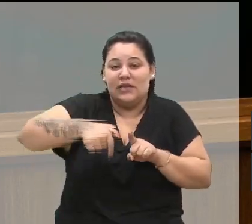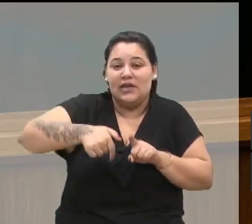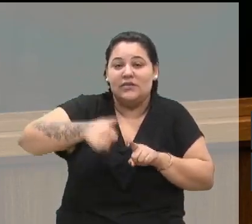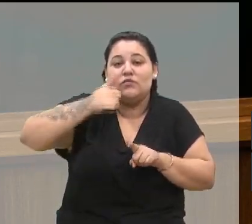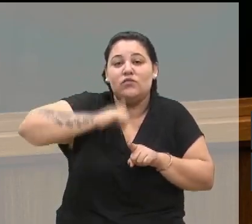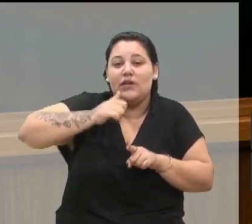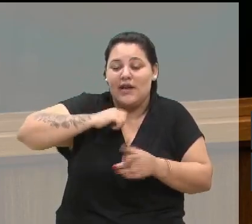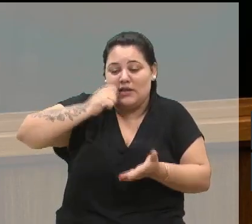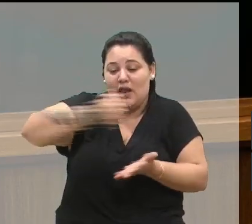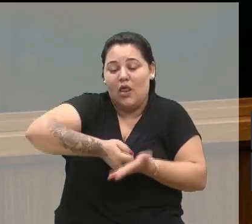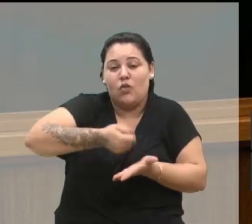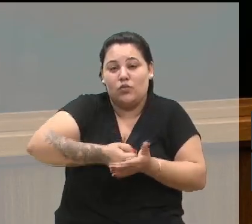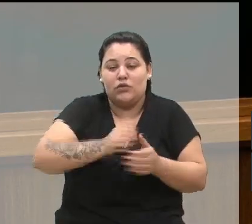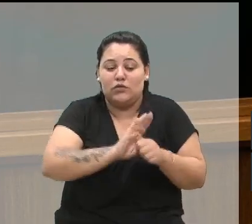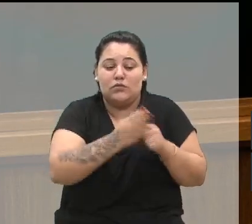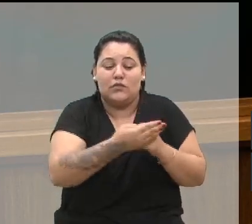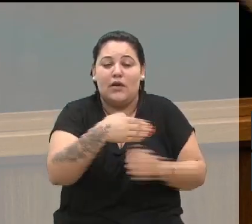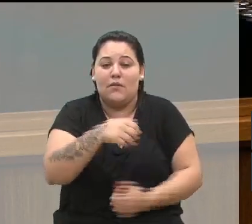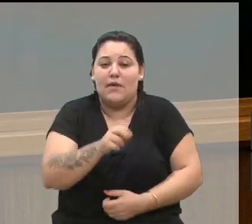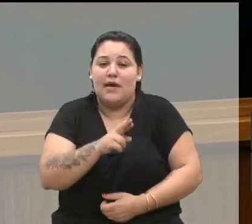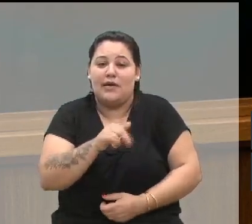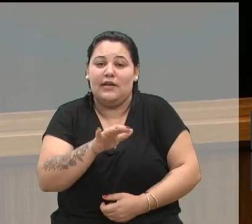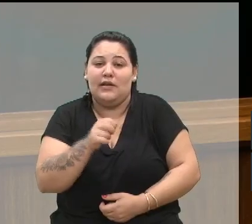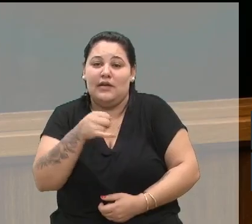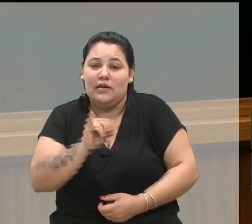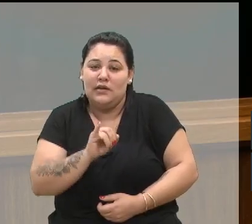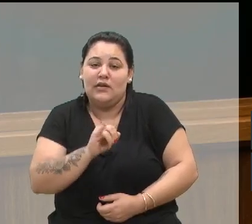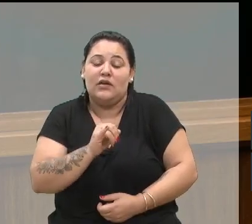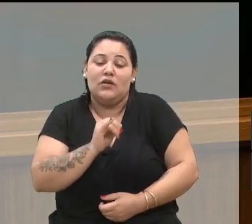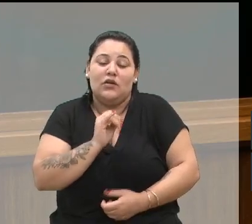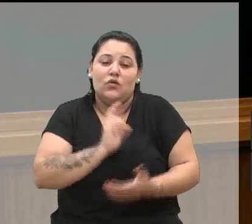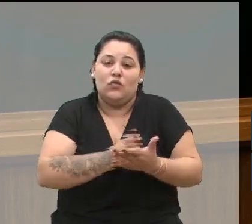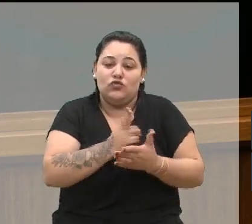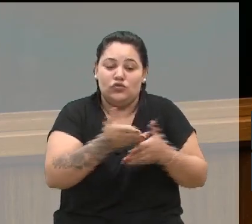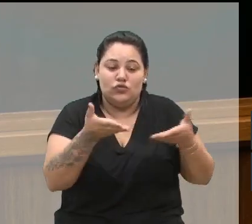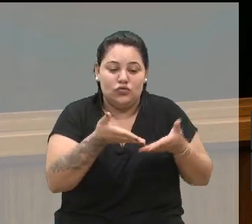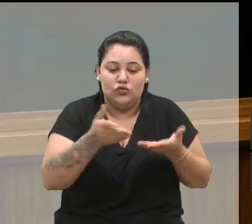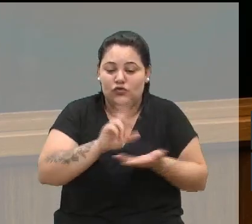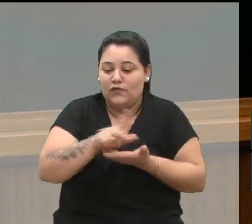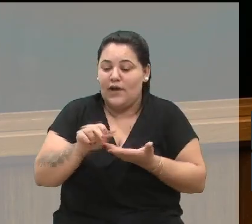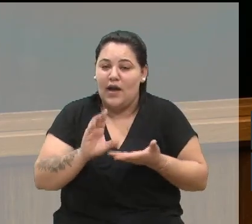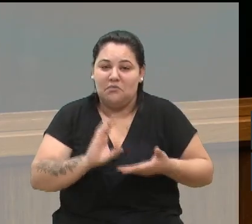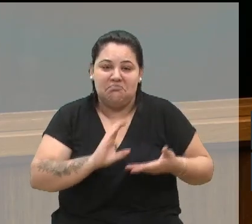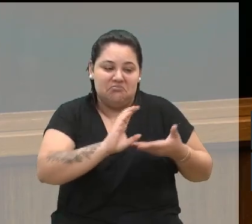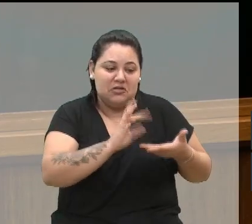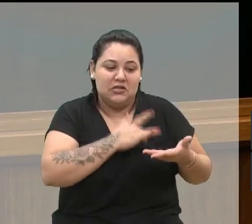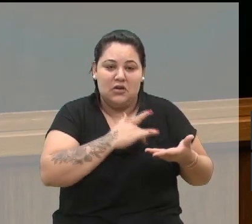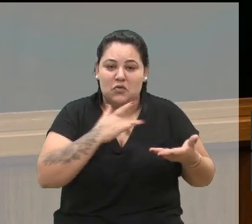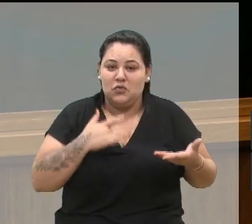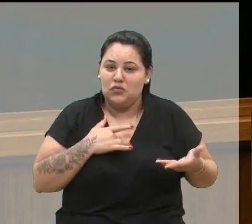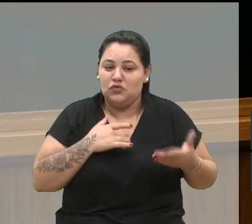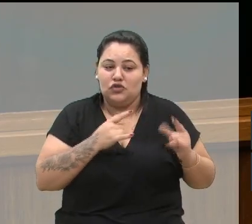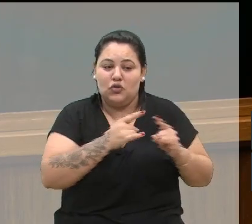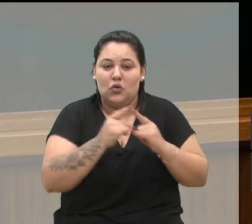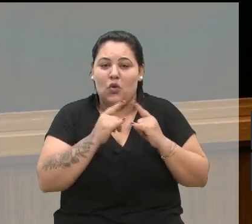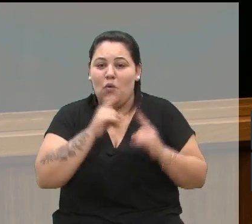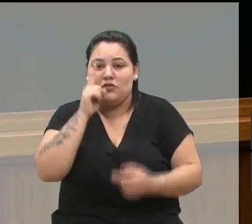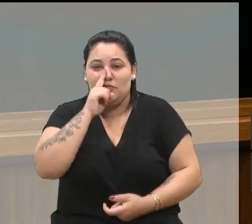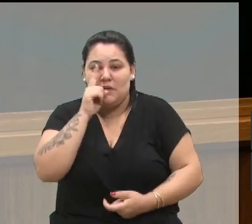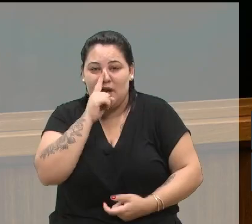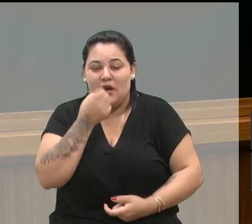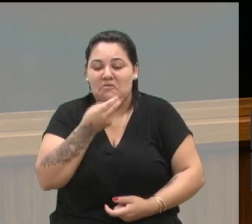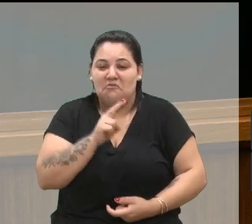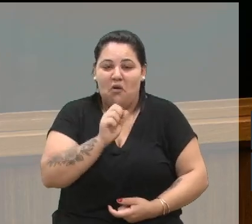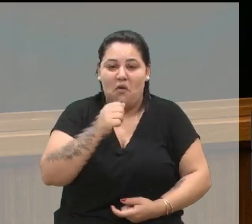Mariane continuam hoje em vários, ou no Conselho da Saúde, ou em clubes de mães, ou em AMOBs.